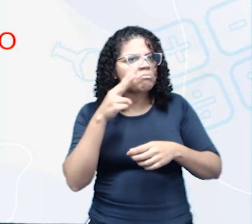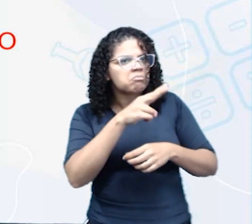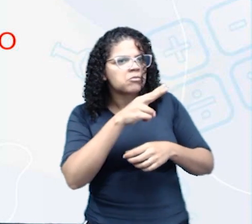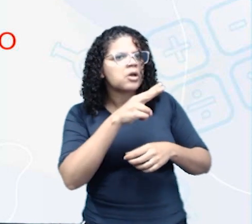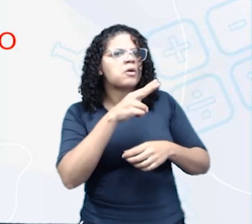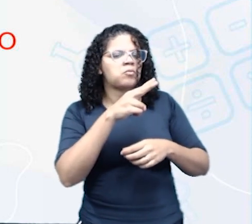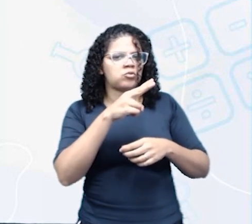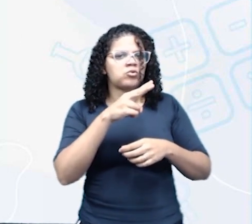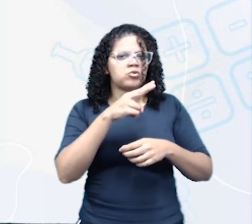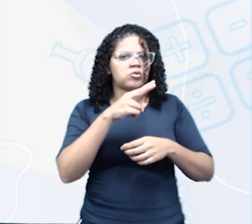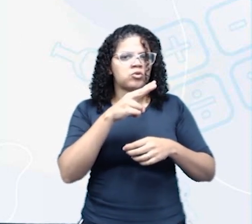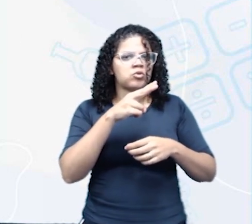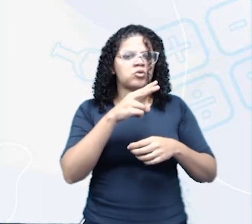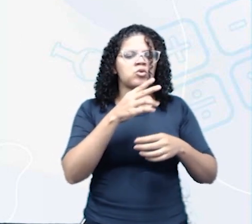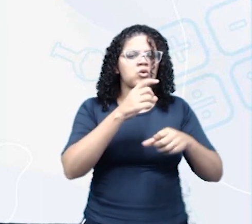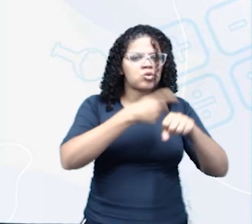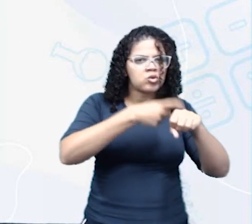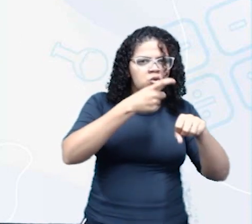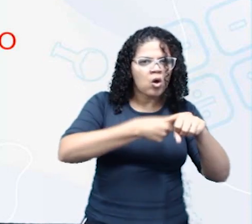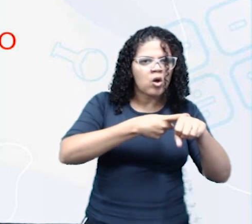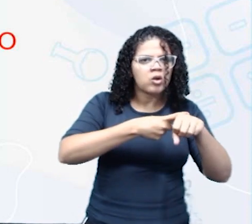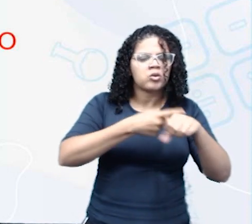de liquefação, certo?